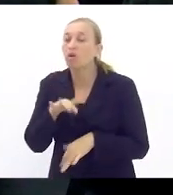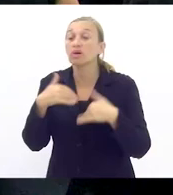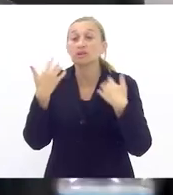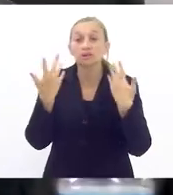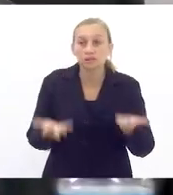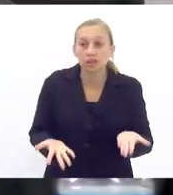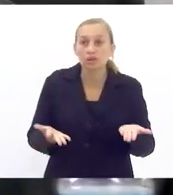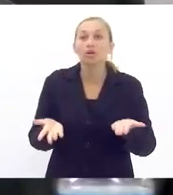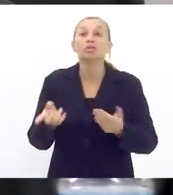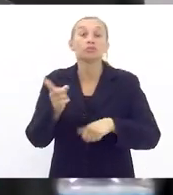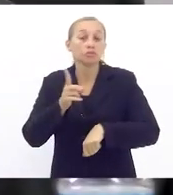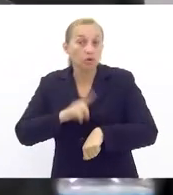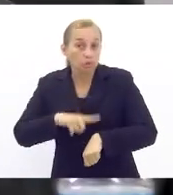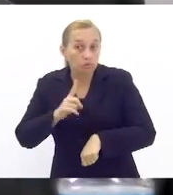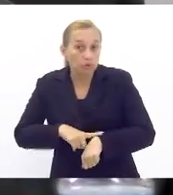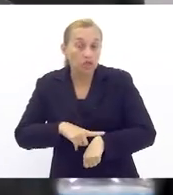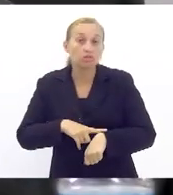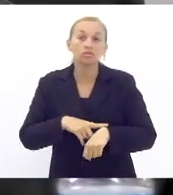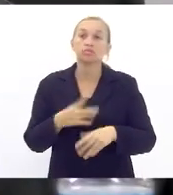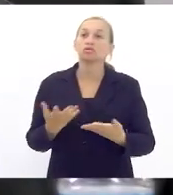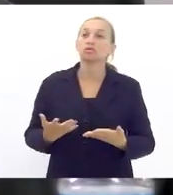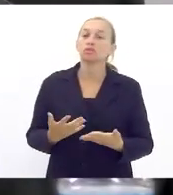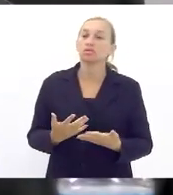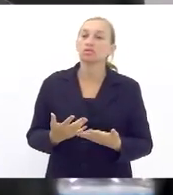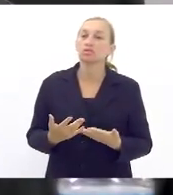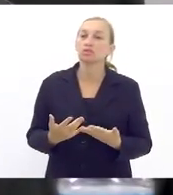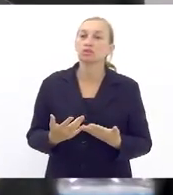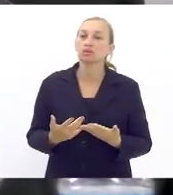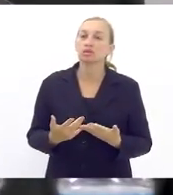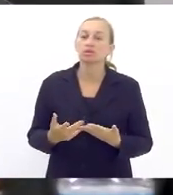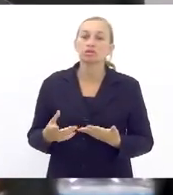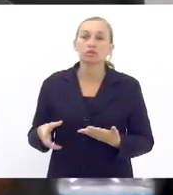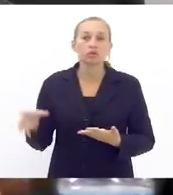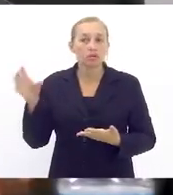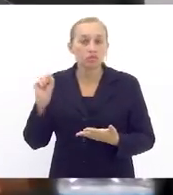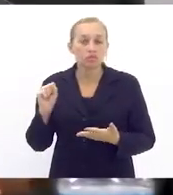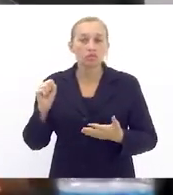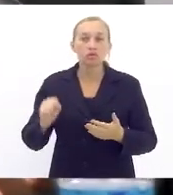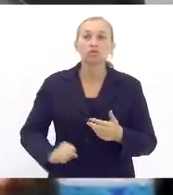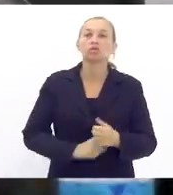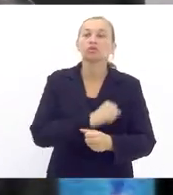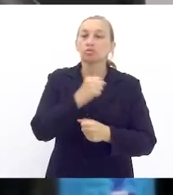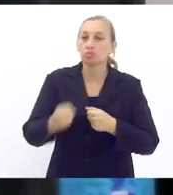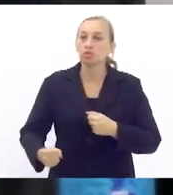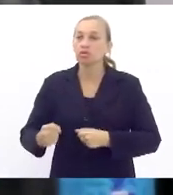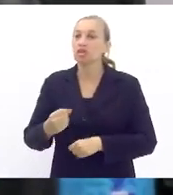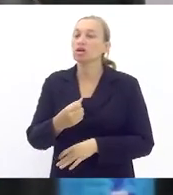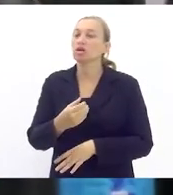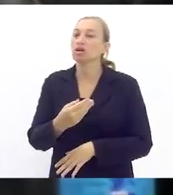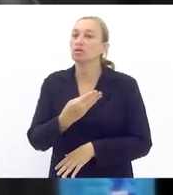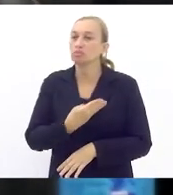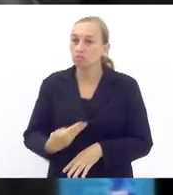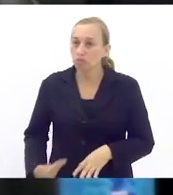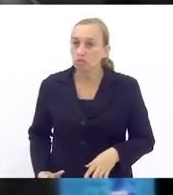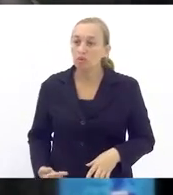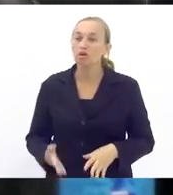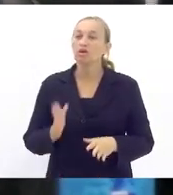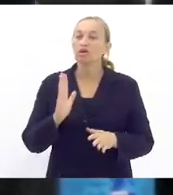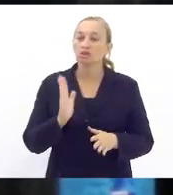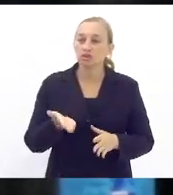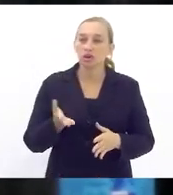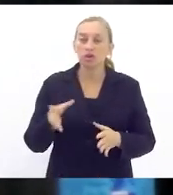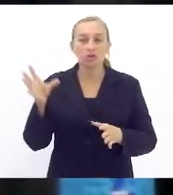é a hora da gente abrir fazer a escuta do poder público a escuta foi feita